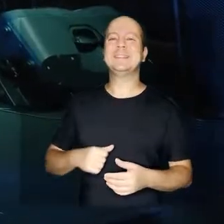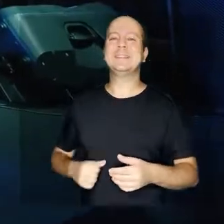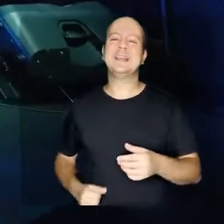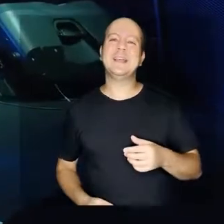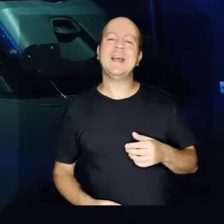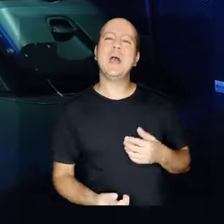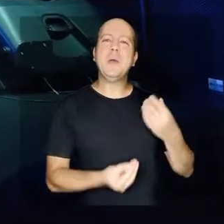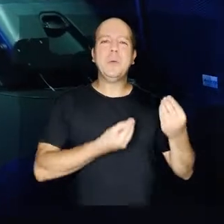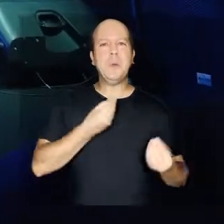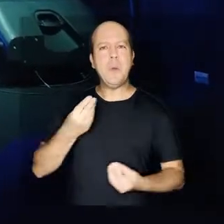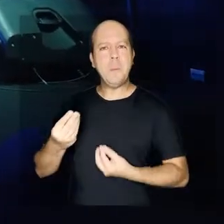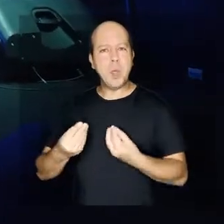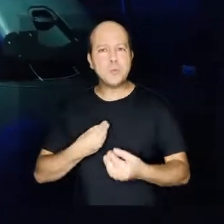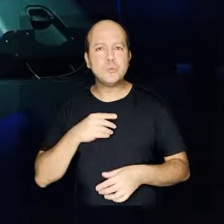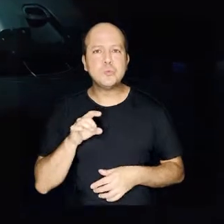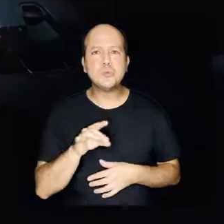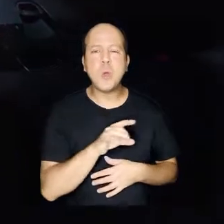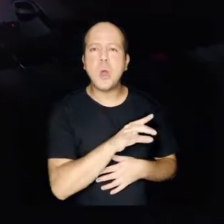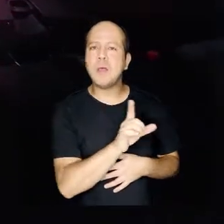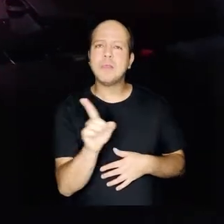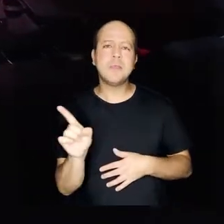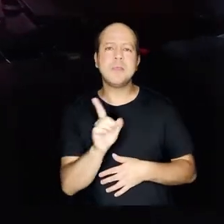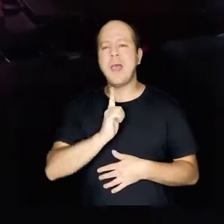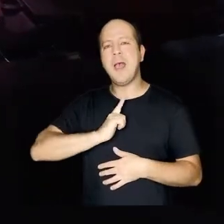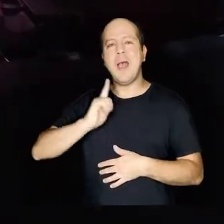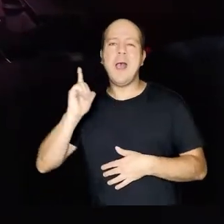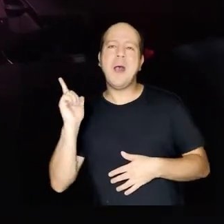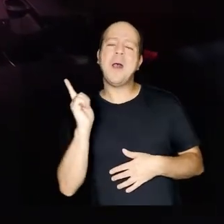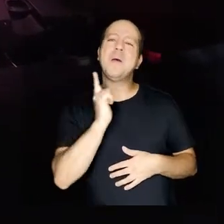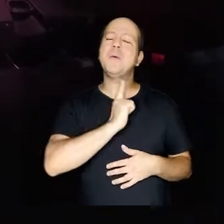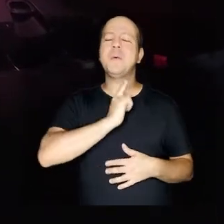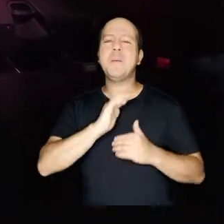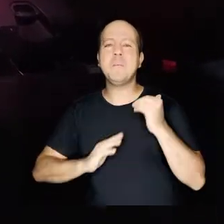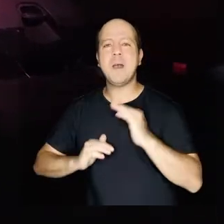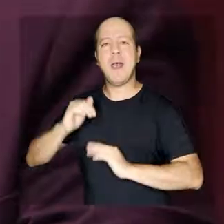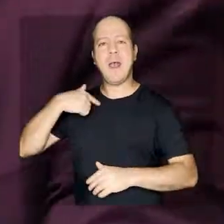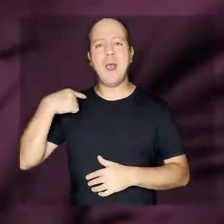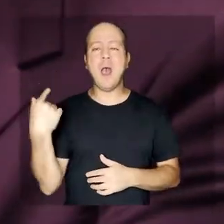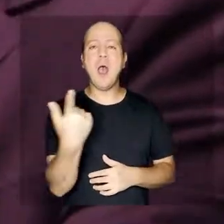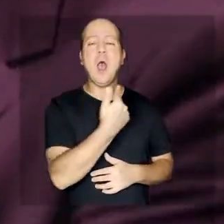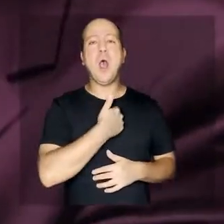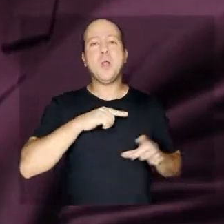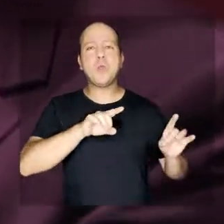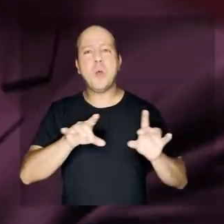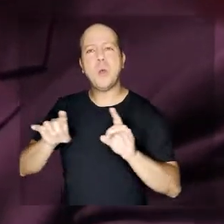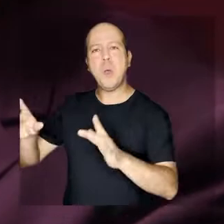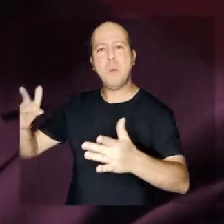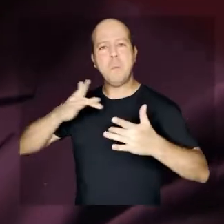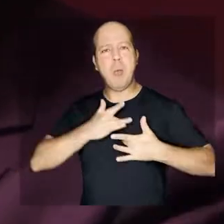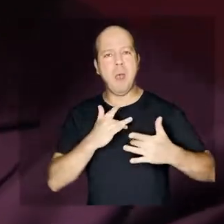de blazer escuro sobre a camisa branca em letras Bob foto e Bebel Gilberto